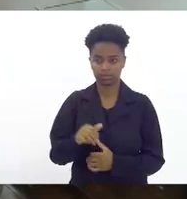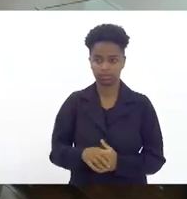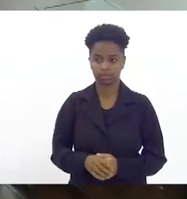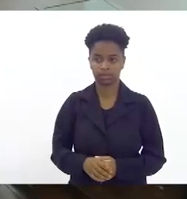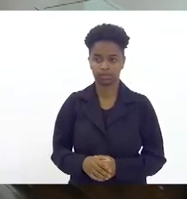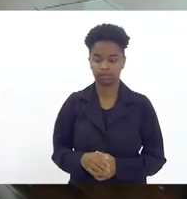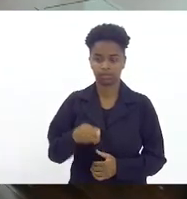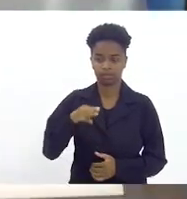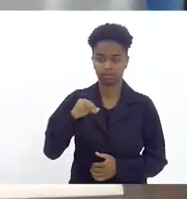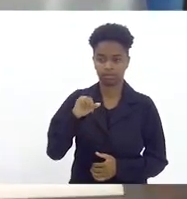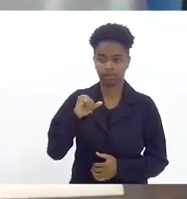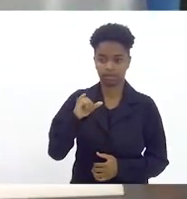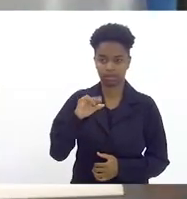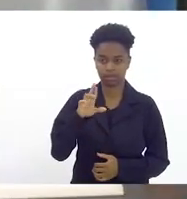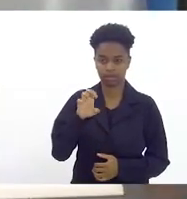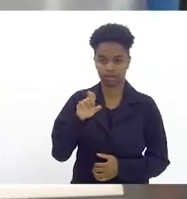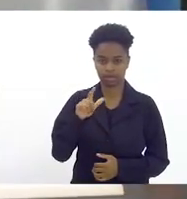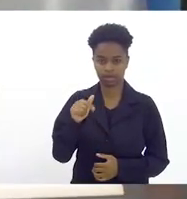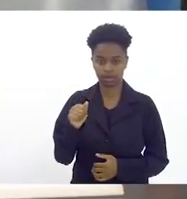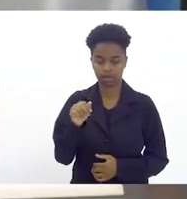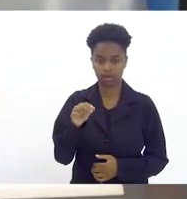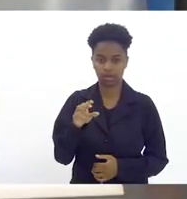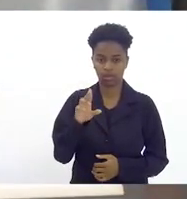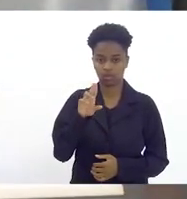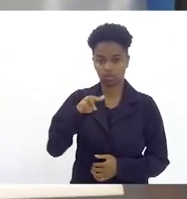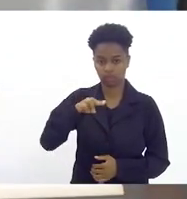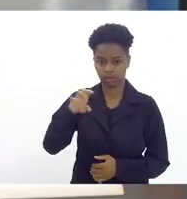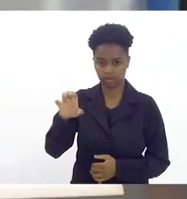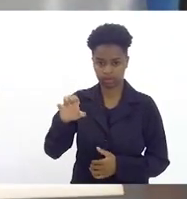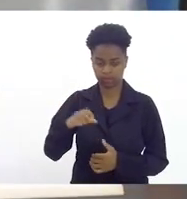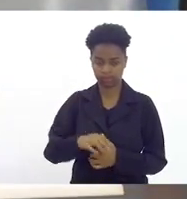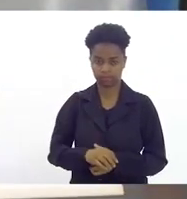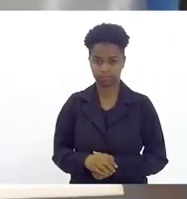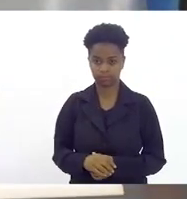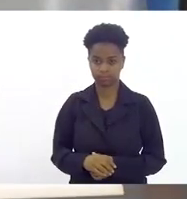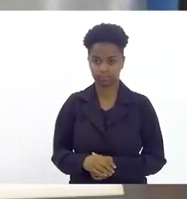Mirela da União nacional dos Estudantes